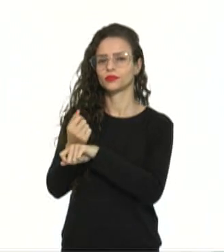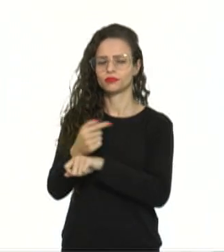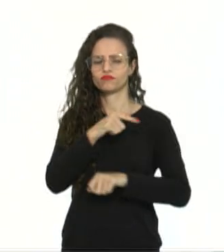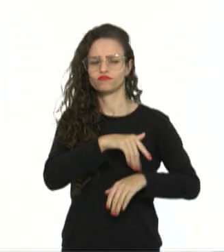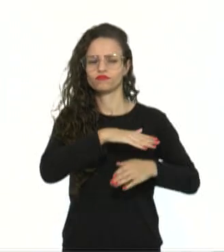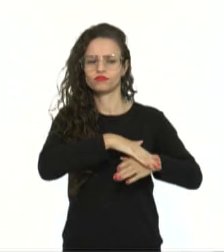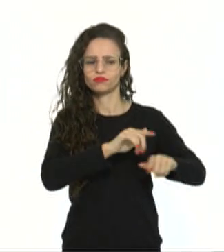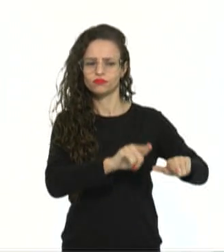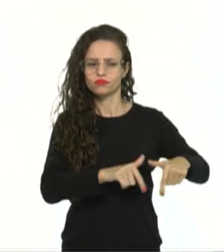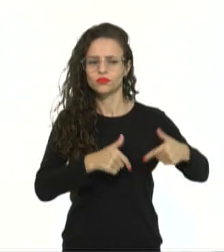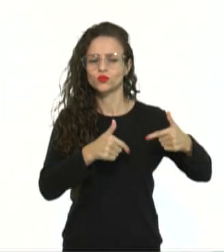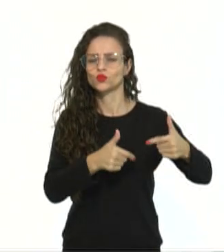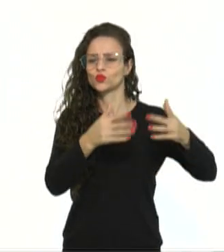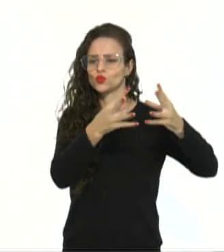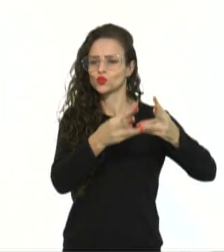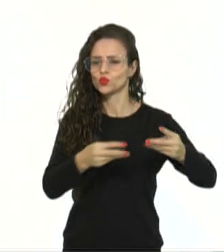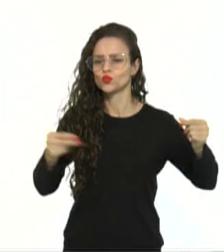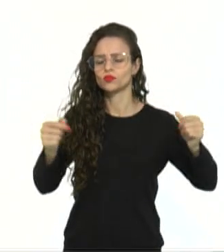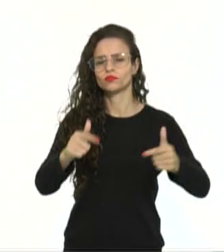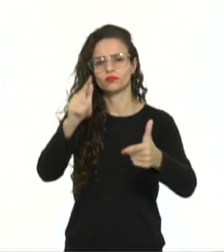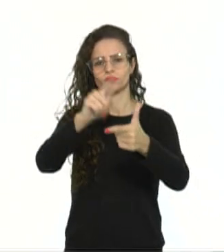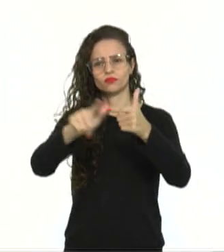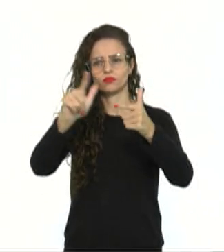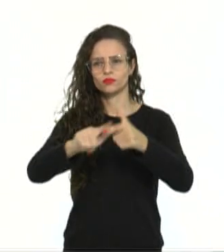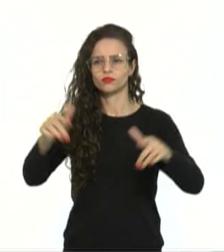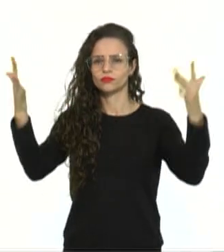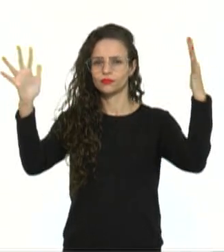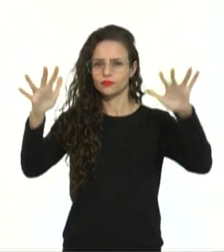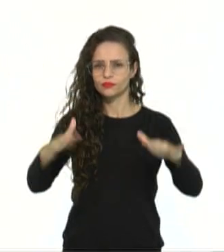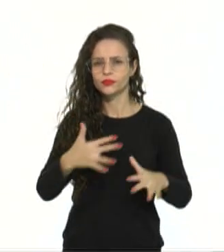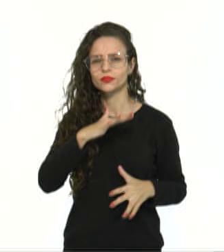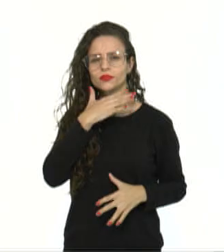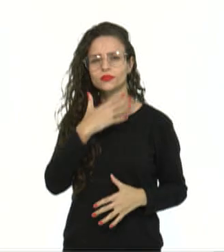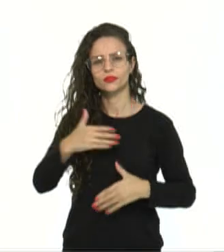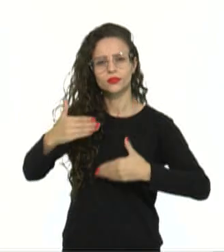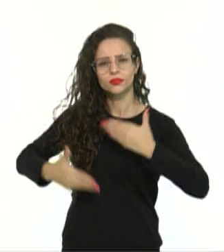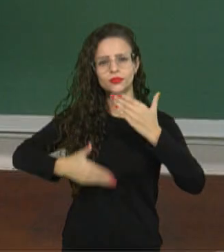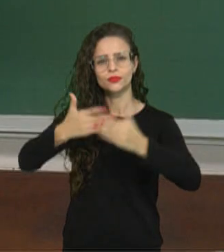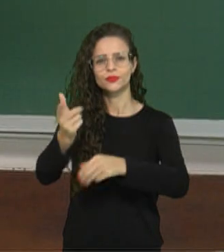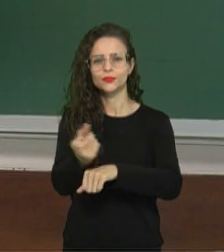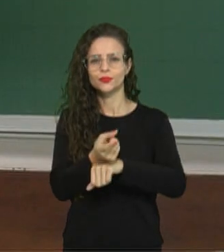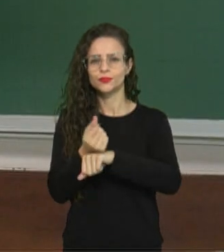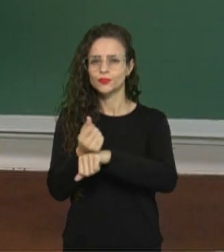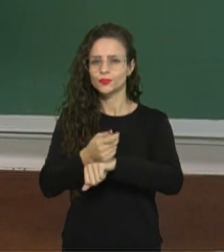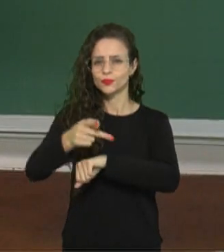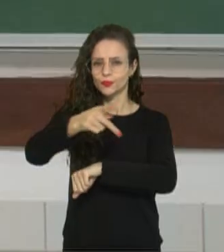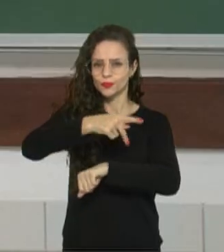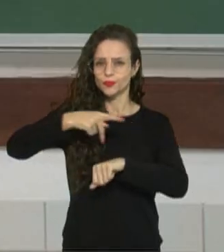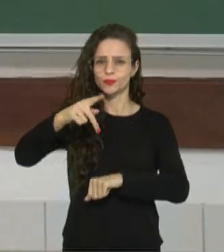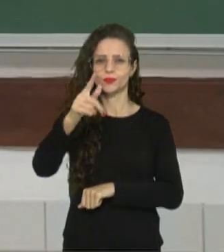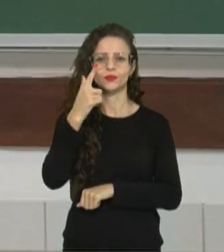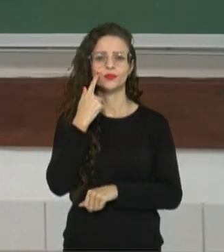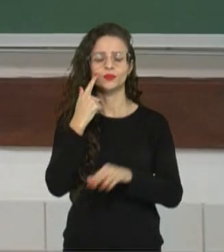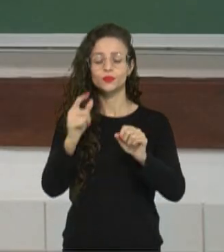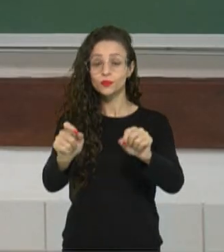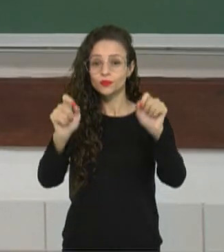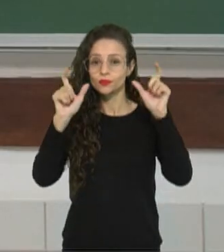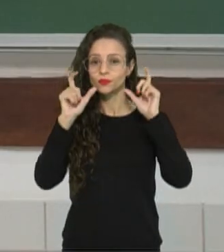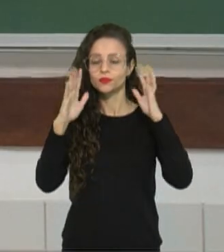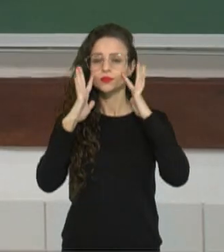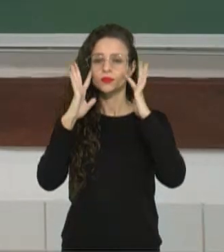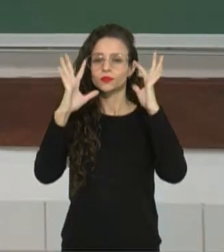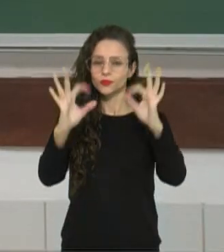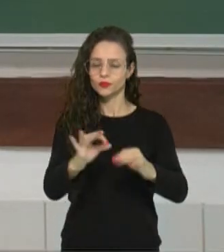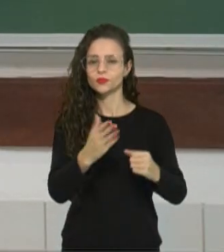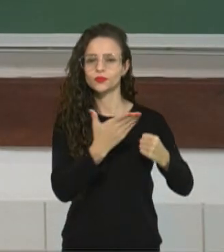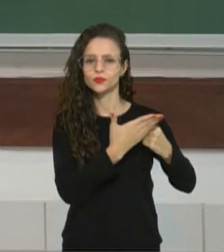para sanar ou conter efeitos de crise no desenvolvimento econômico do país. É importante prestar atenção em algumas coisas aqui. O